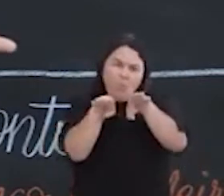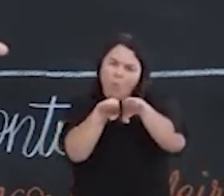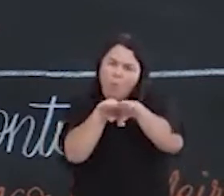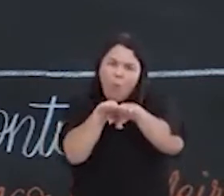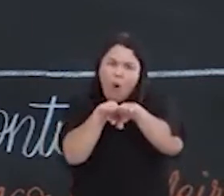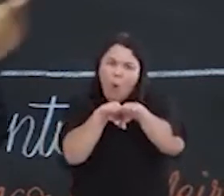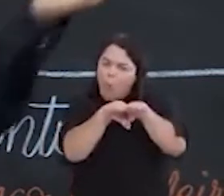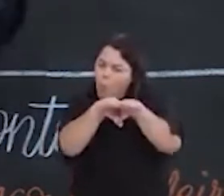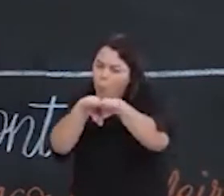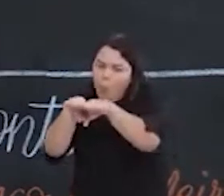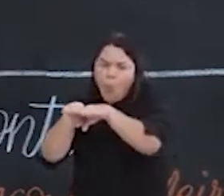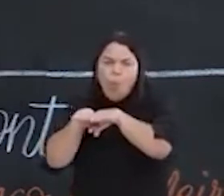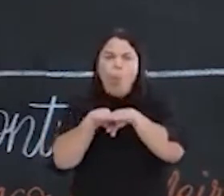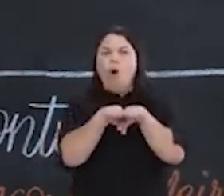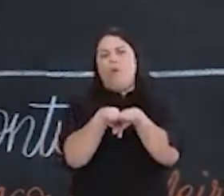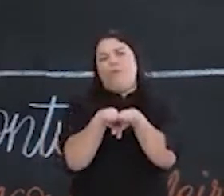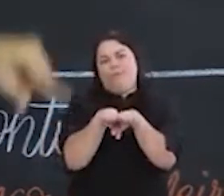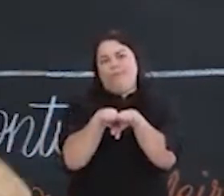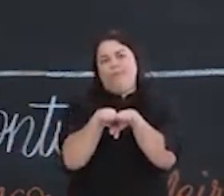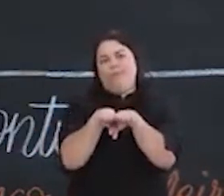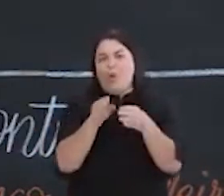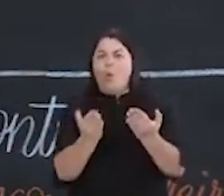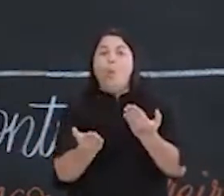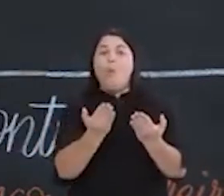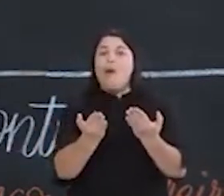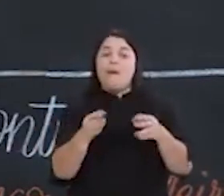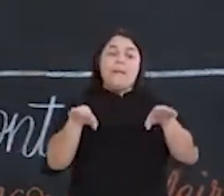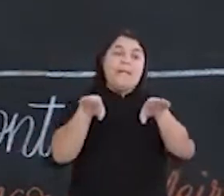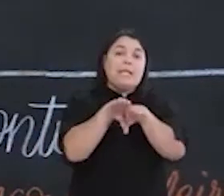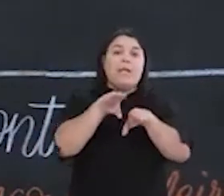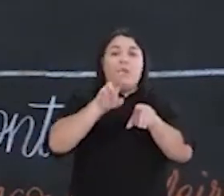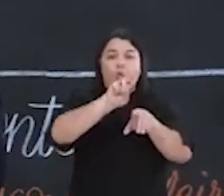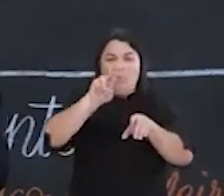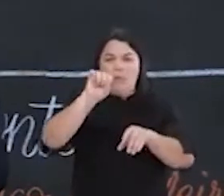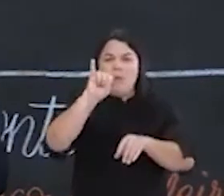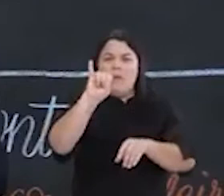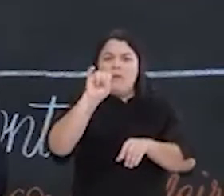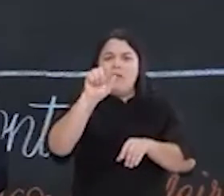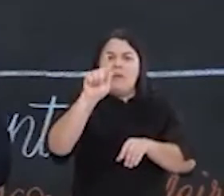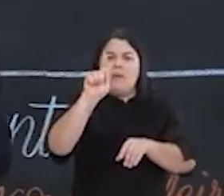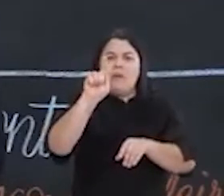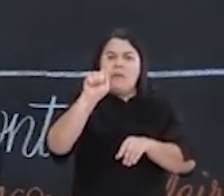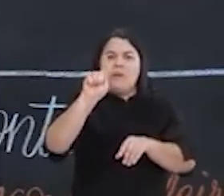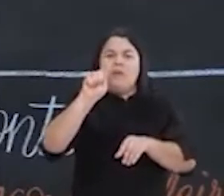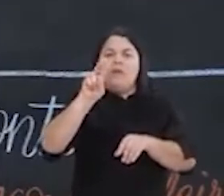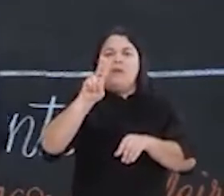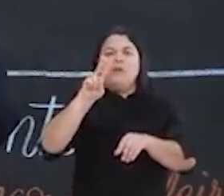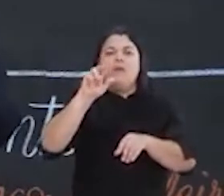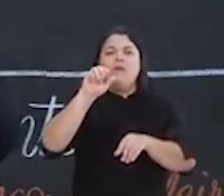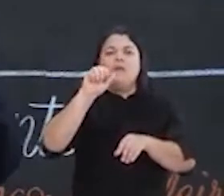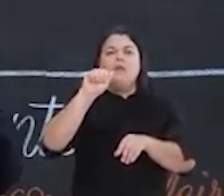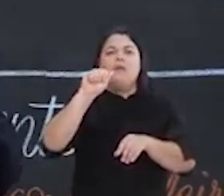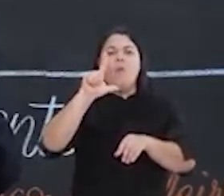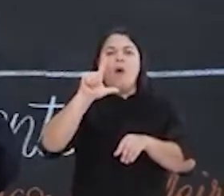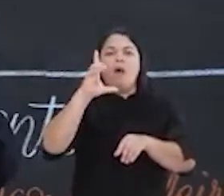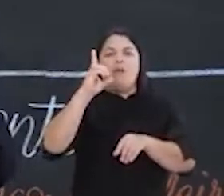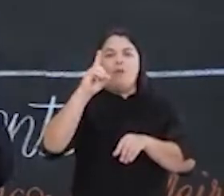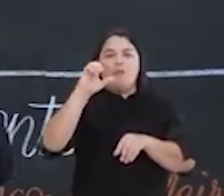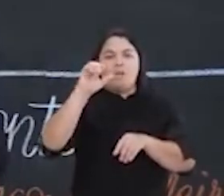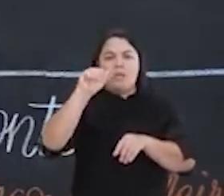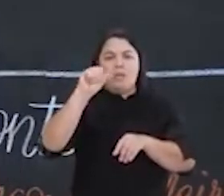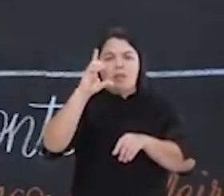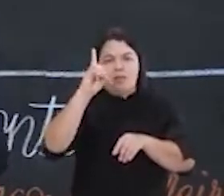mesmo grau, ok? Esse grau é o grau comparativo de igualdade, tanto quanto, tal qual. Então, lembra dessa